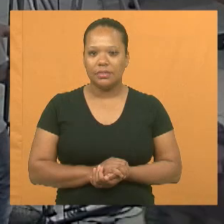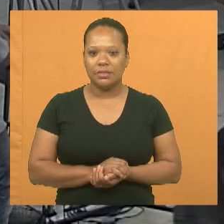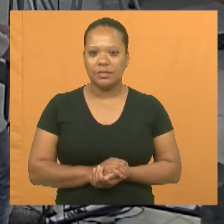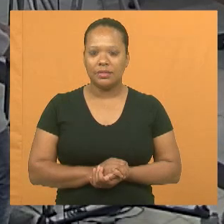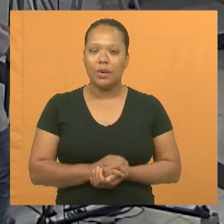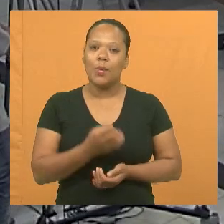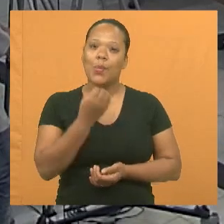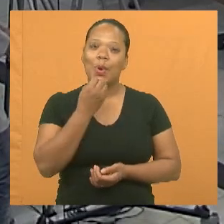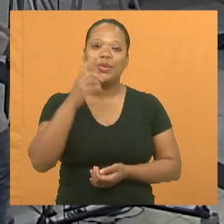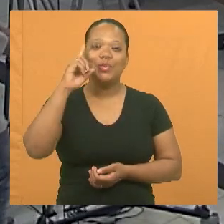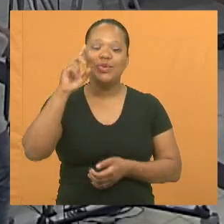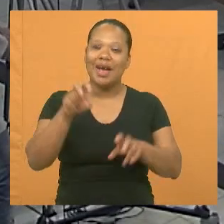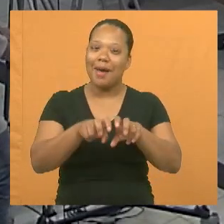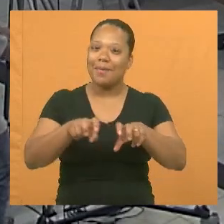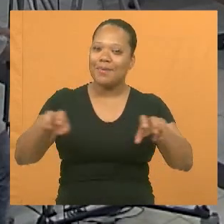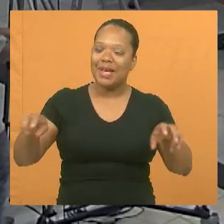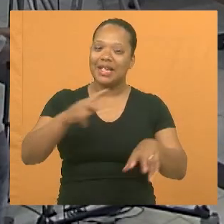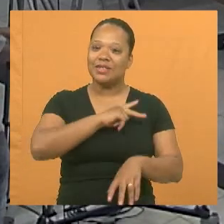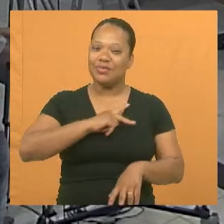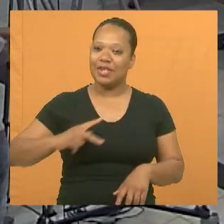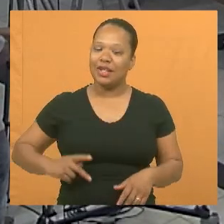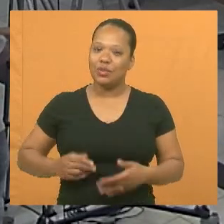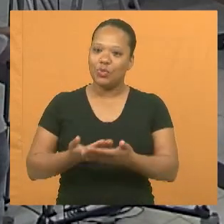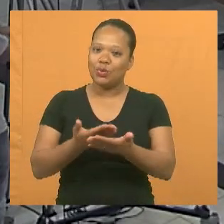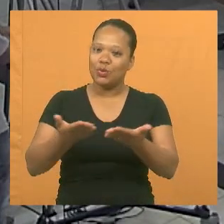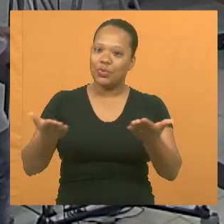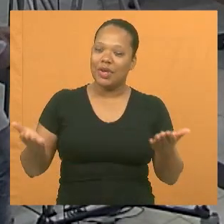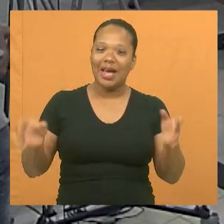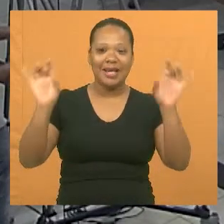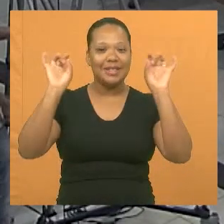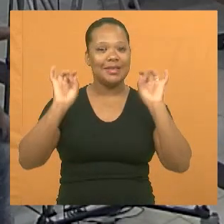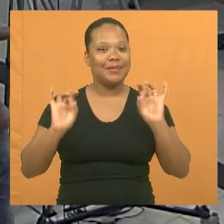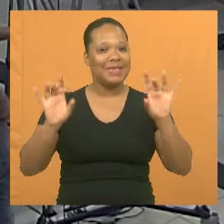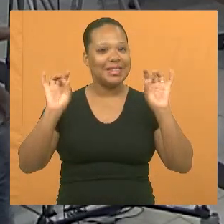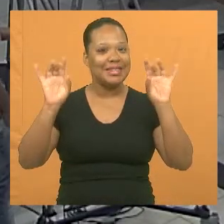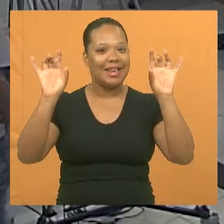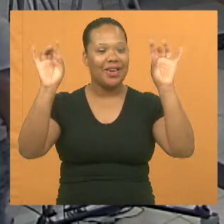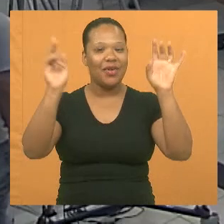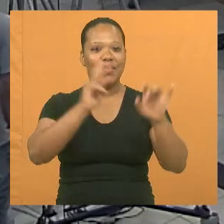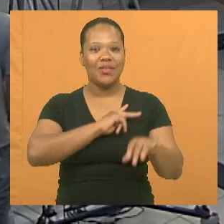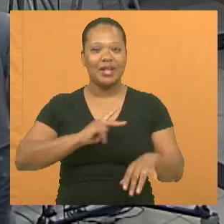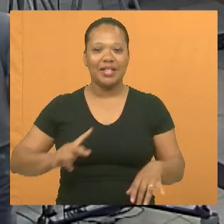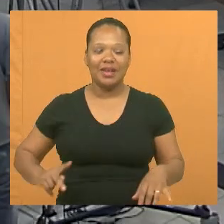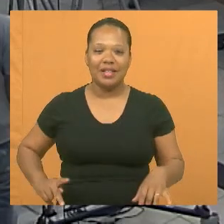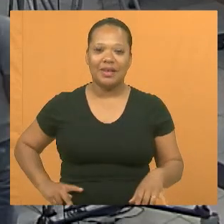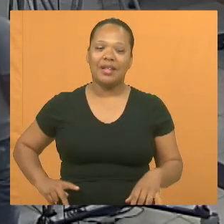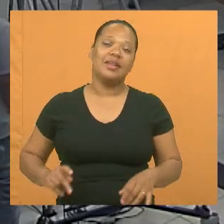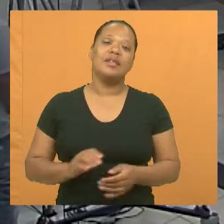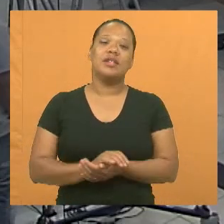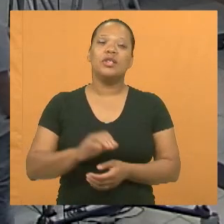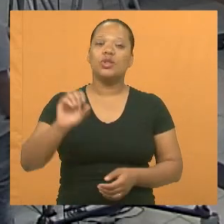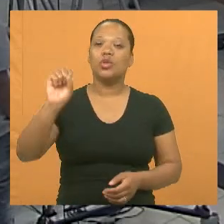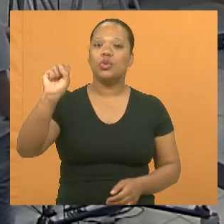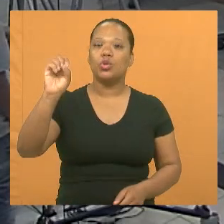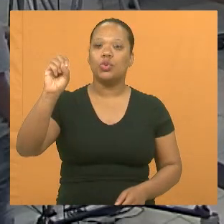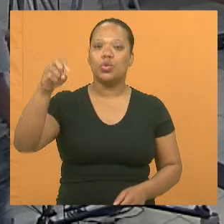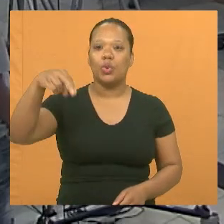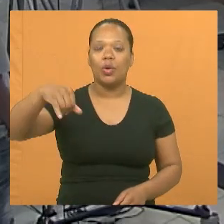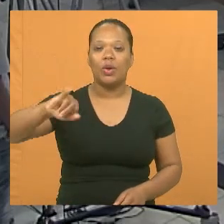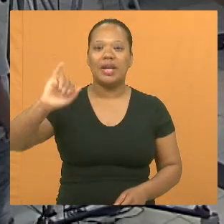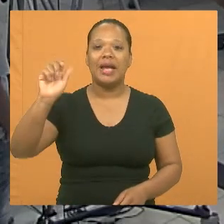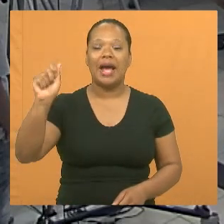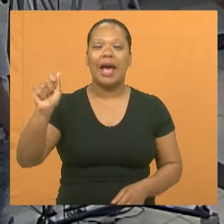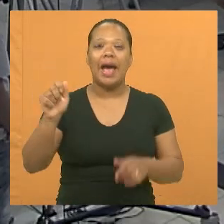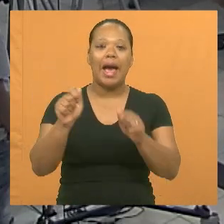Bom dia, mesa, nobres vereadores, em especial a vereadora Sônia Paz da Amizade, professora